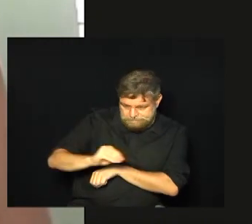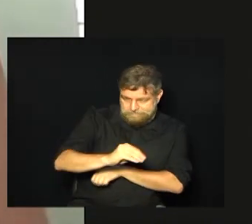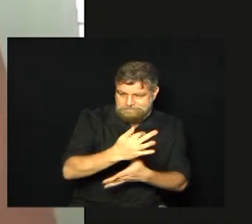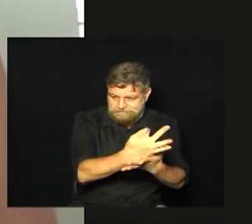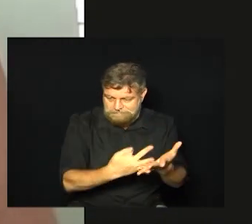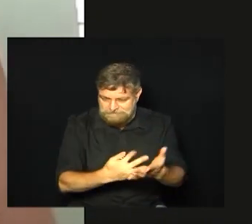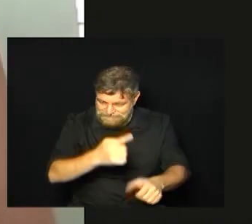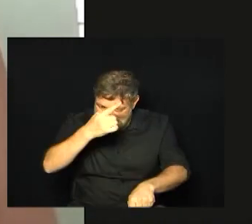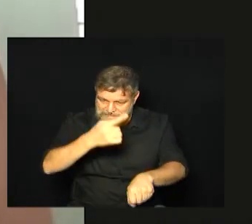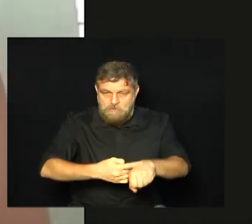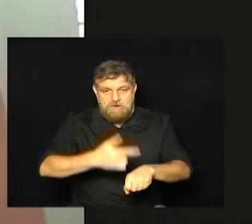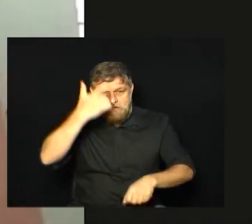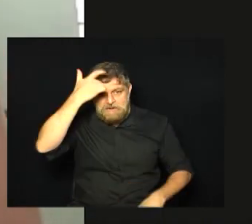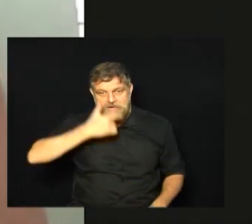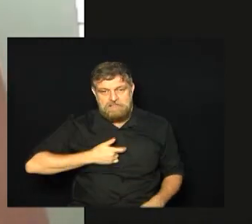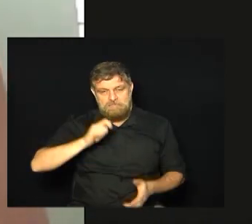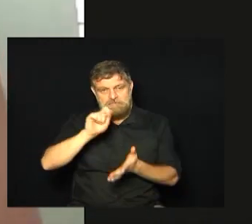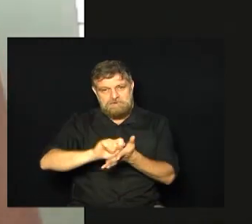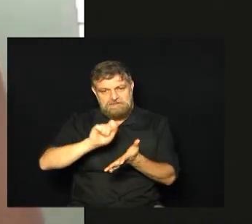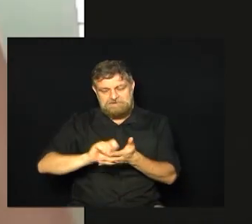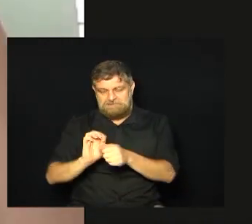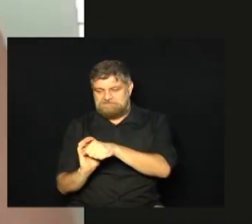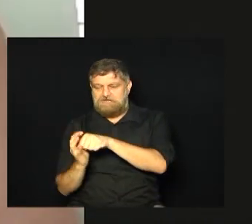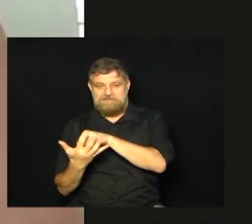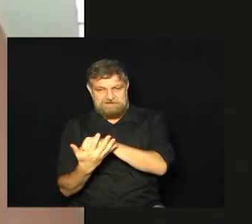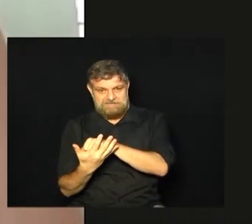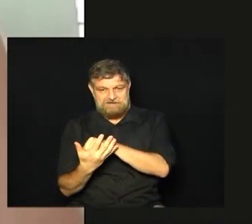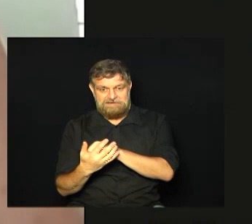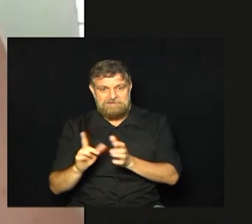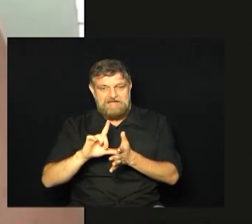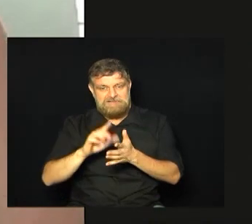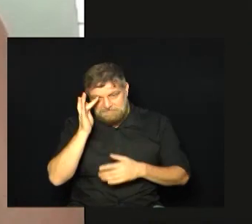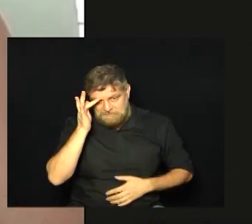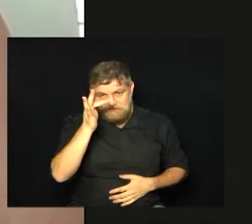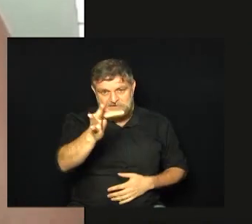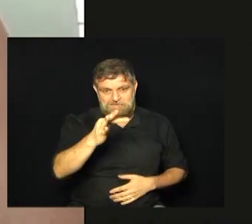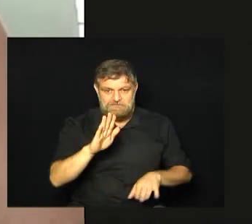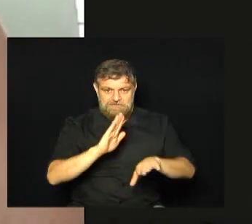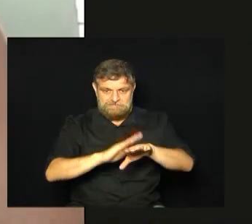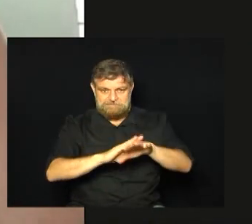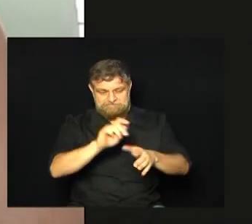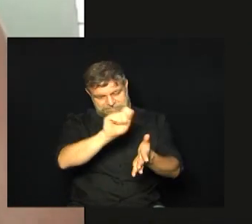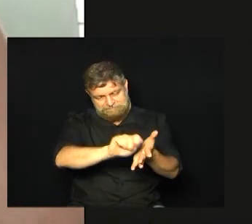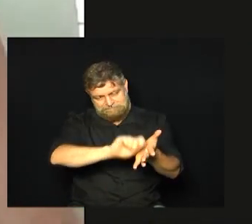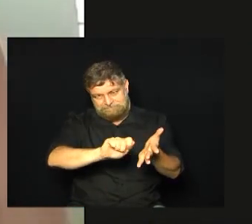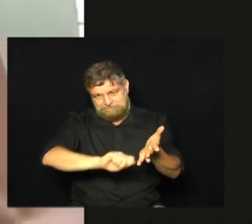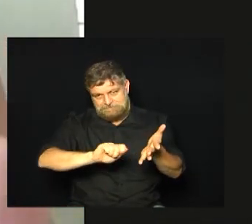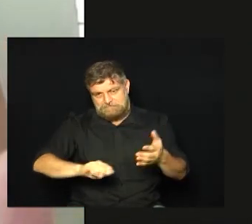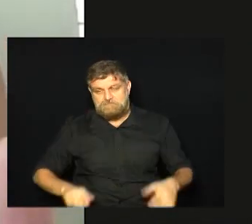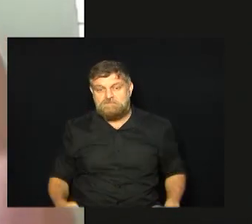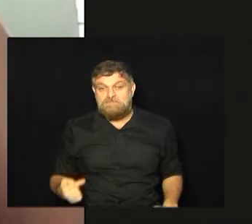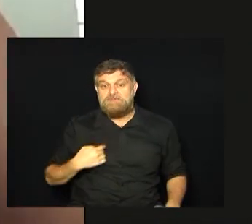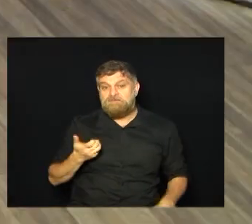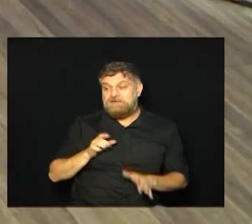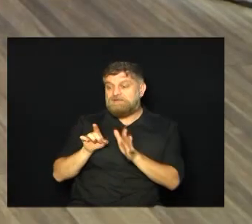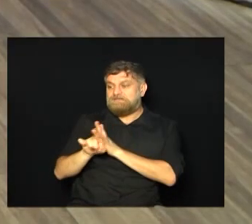No momento, eu estou fazendo anotações sobre a pandemia para servir para alguma coisa futuramente também. Era sobre isso que eu ia perguntar.